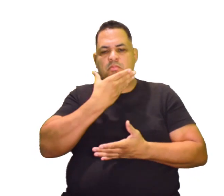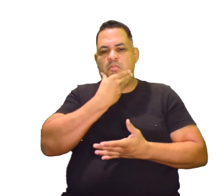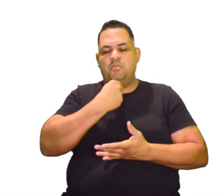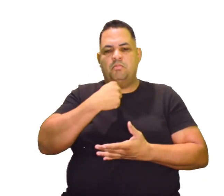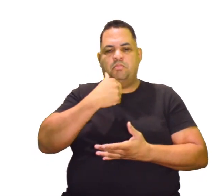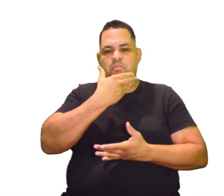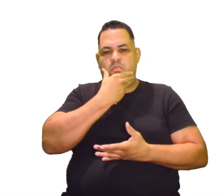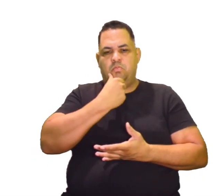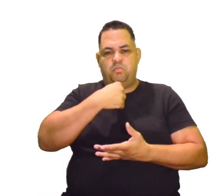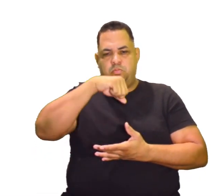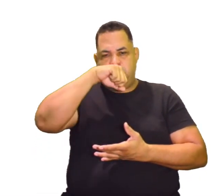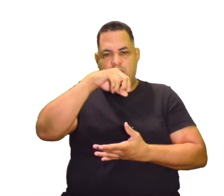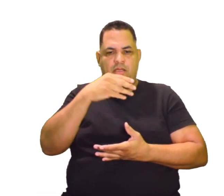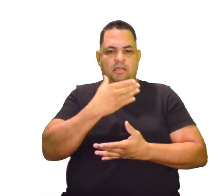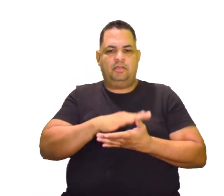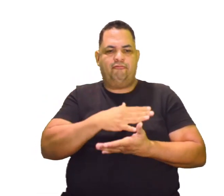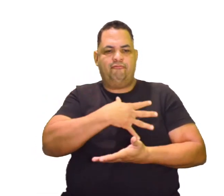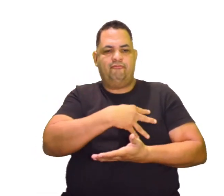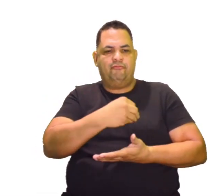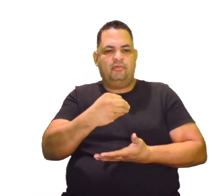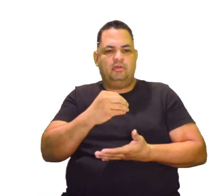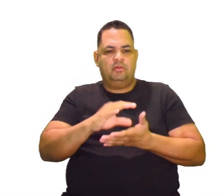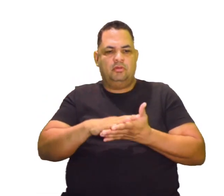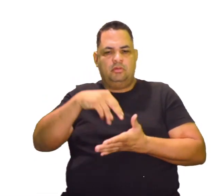faraós foram